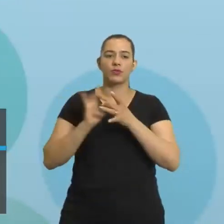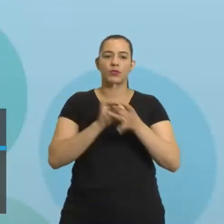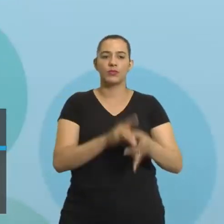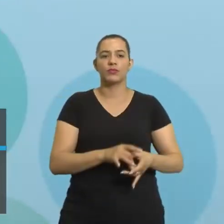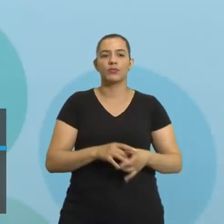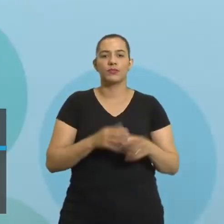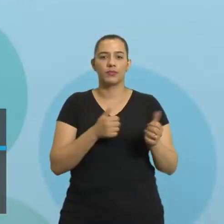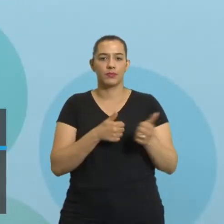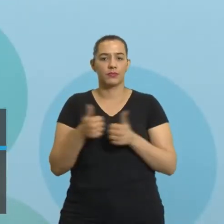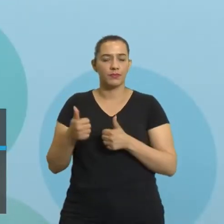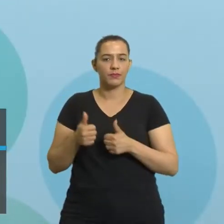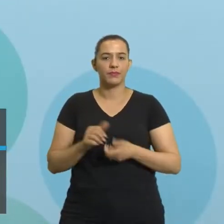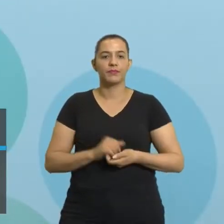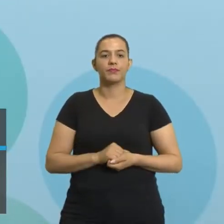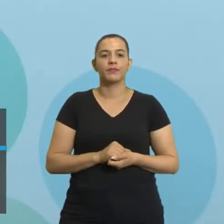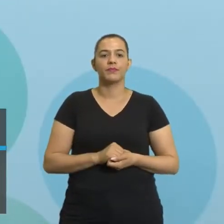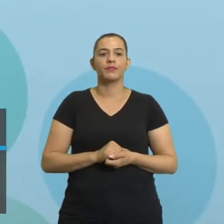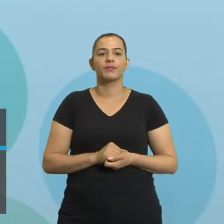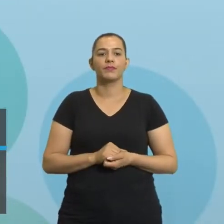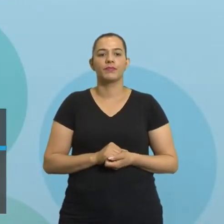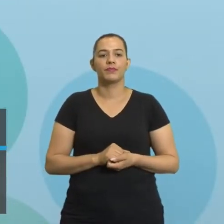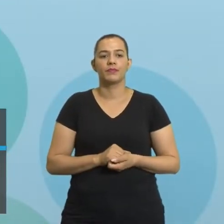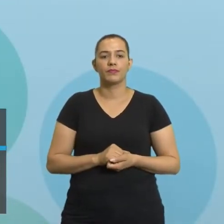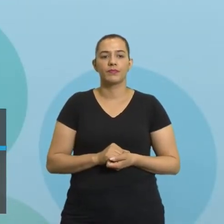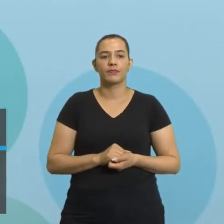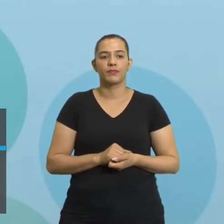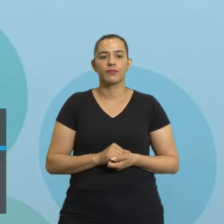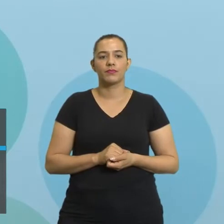tá bom? Bom, então,